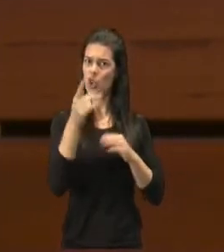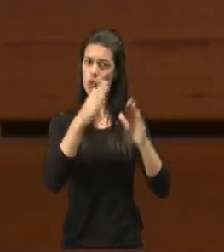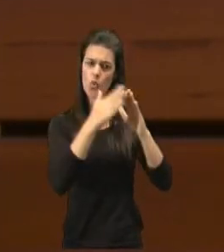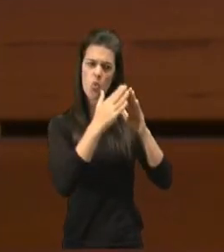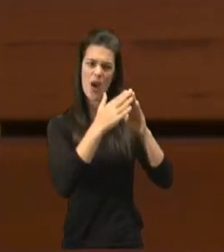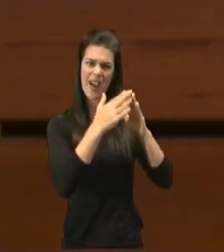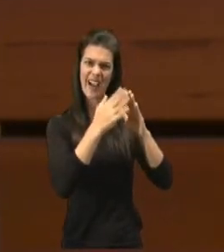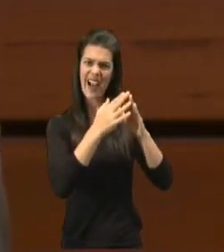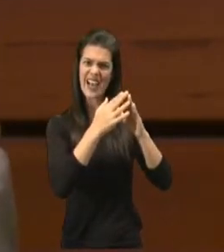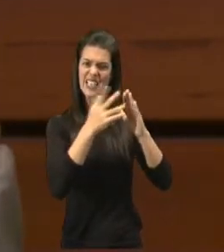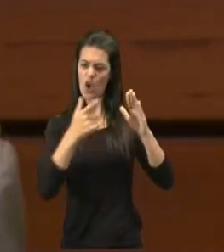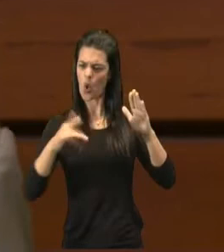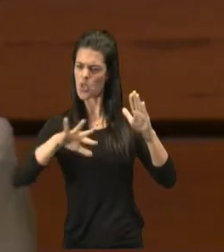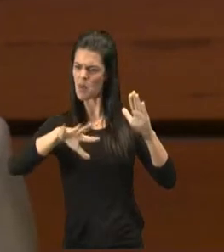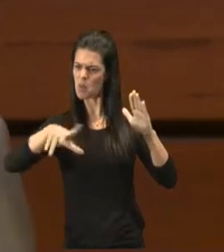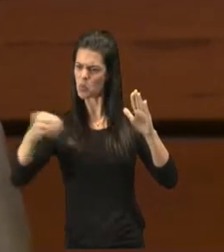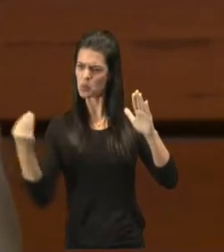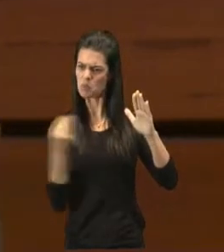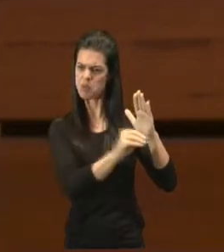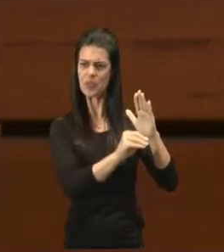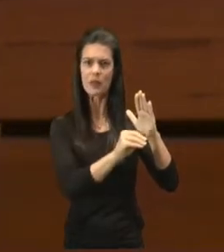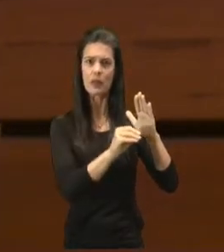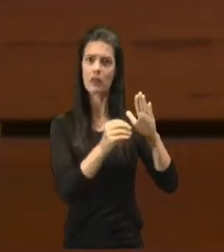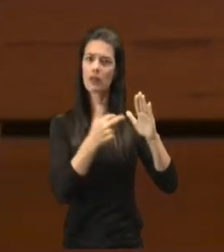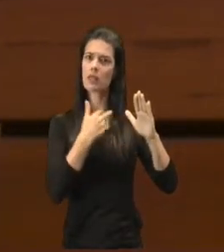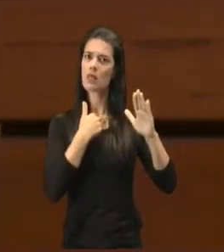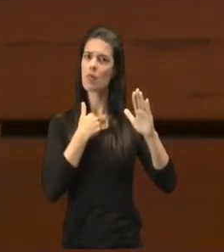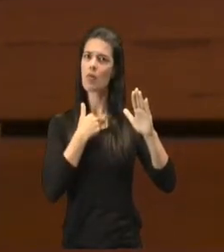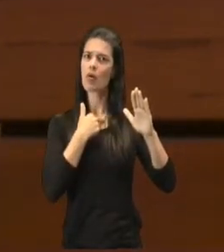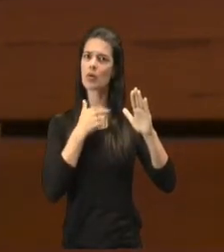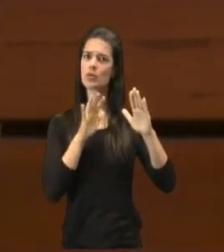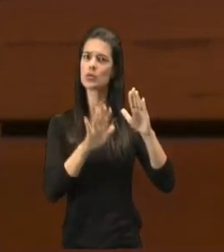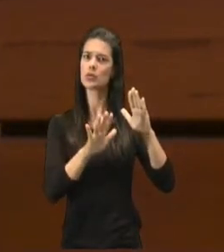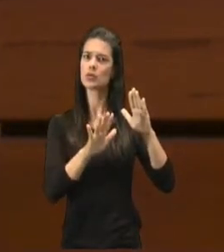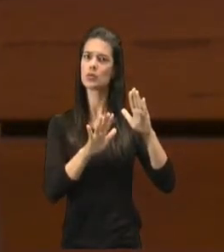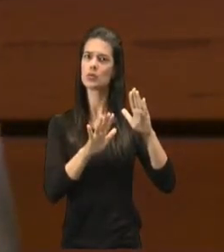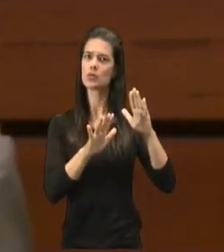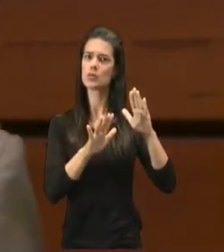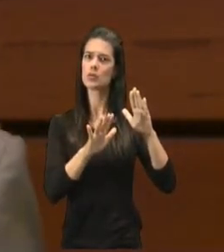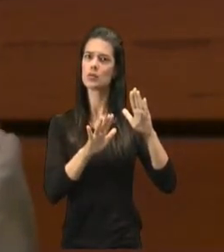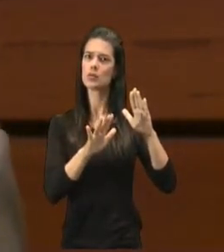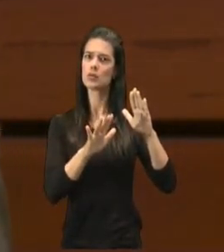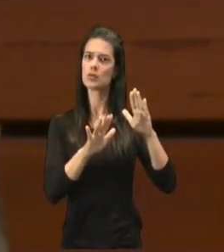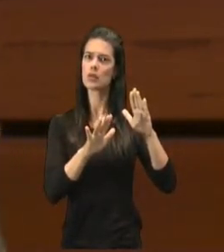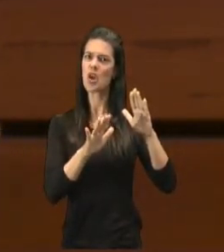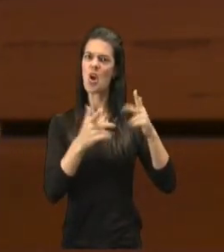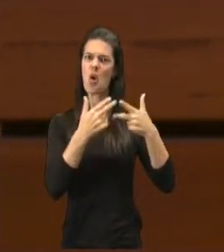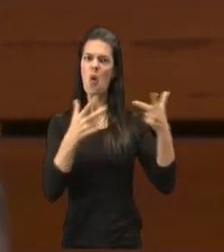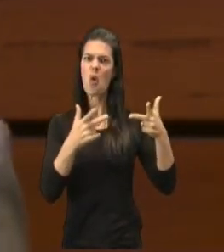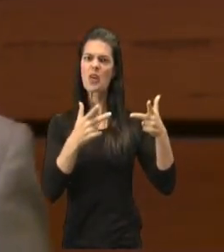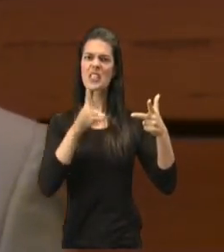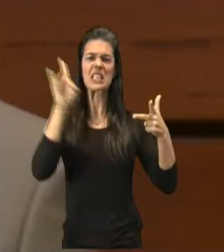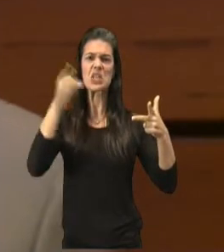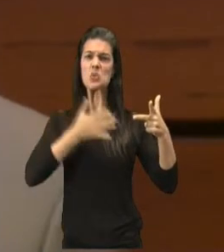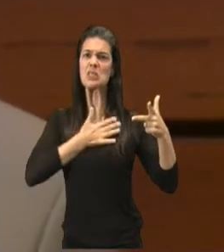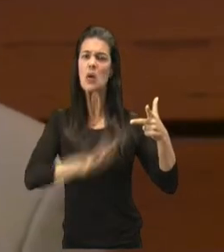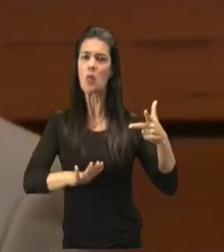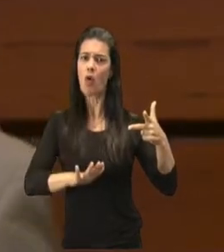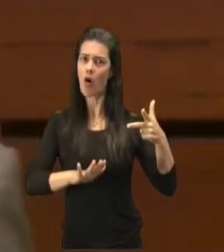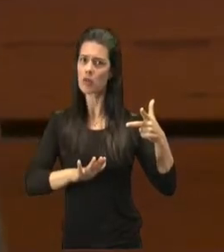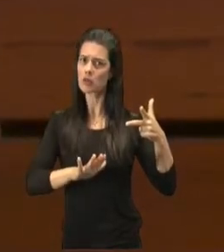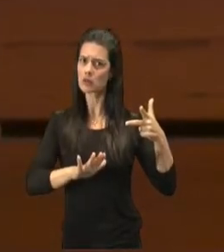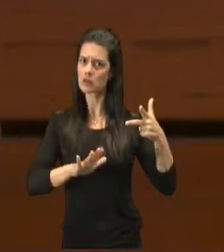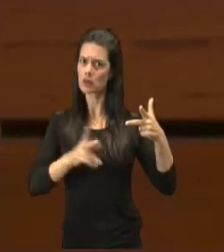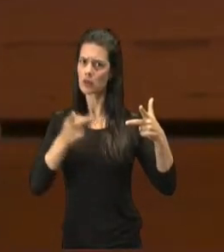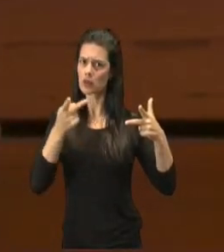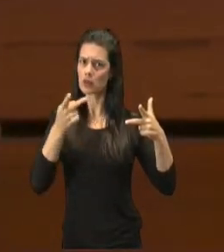uma abominação, ou a palavra anátema que aparece no texto significando exatamente aquilo que é abominável. A